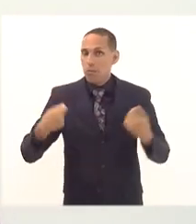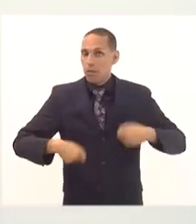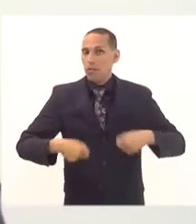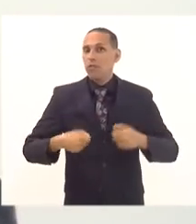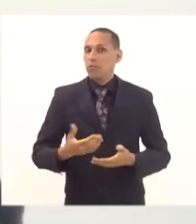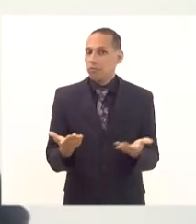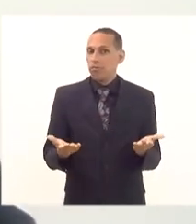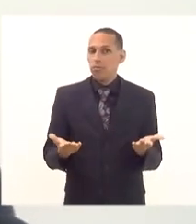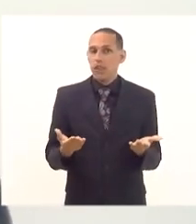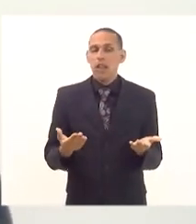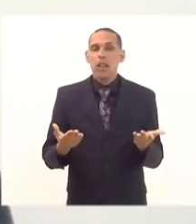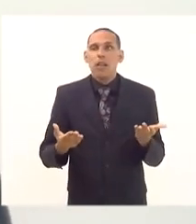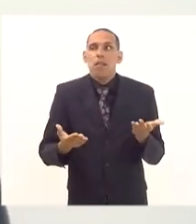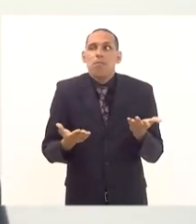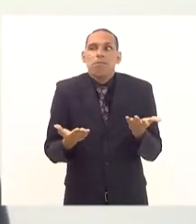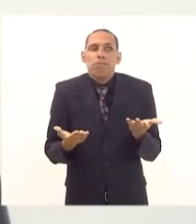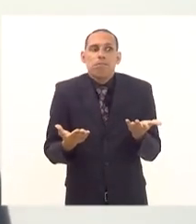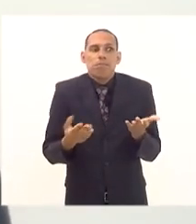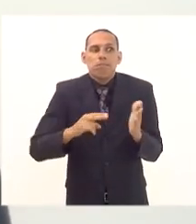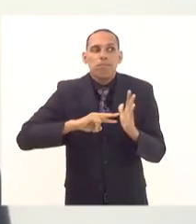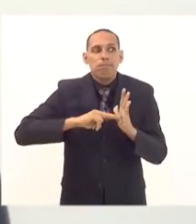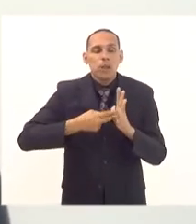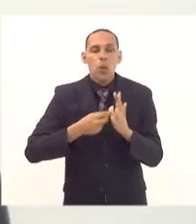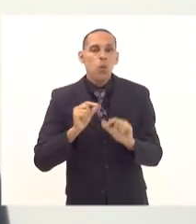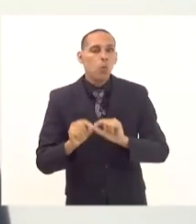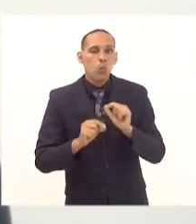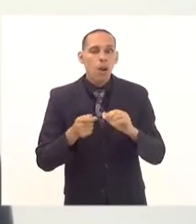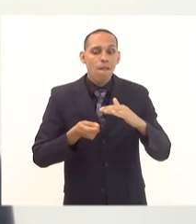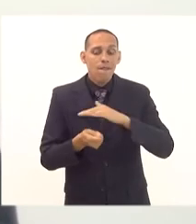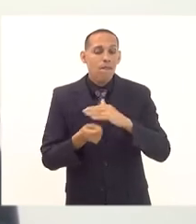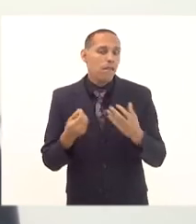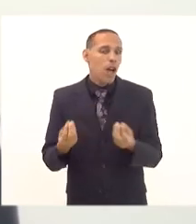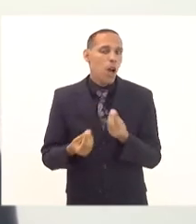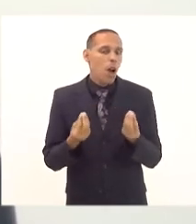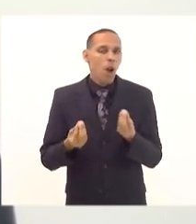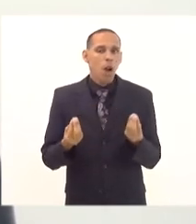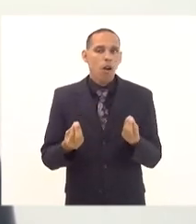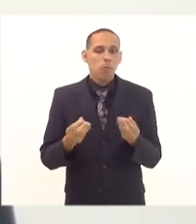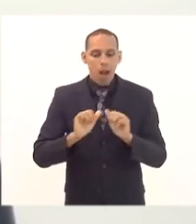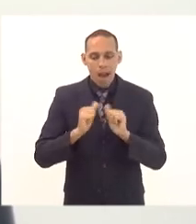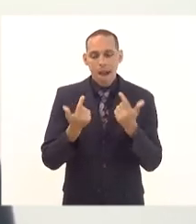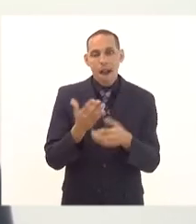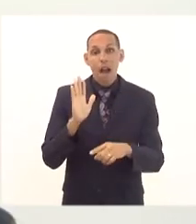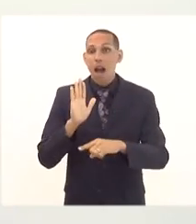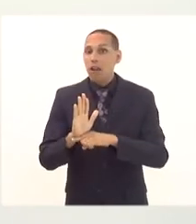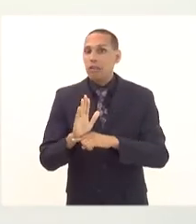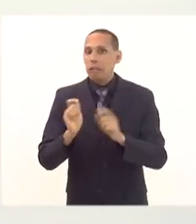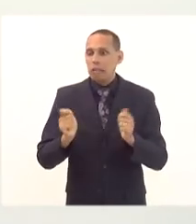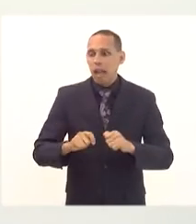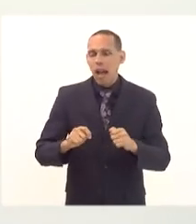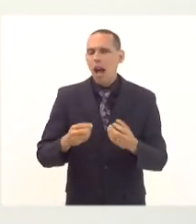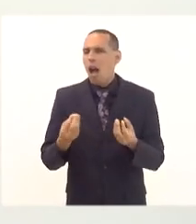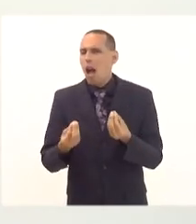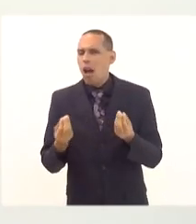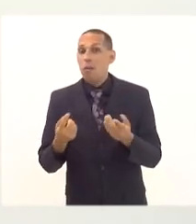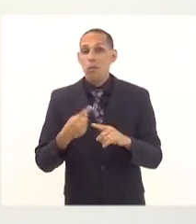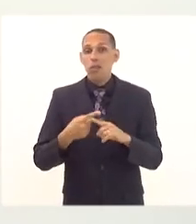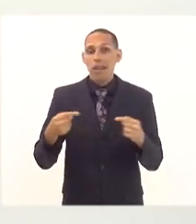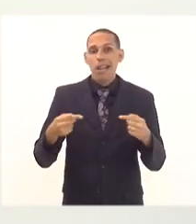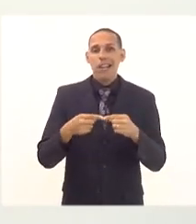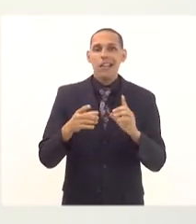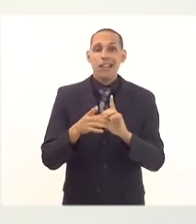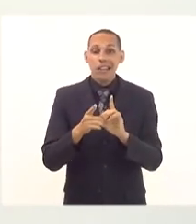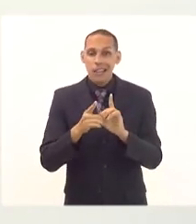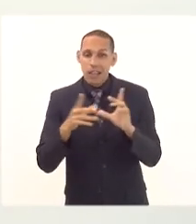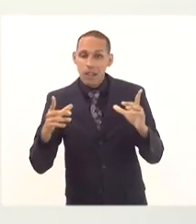Então a gente tem que saber o que que isso representa em matéria de investimento e de que forma a Assembleia Legislativa já que isso tem a ver com a